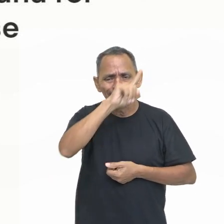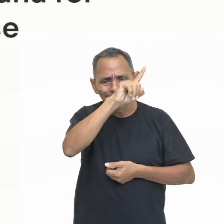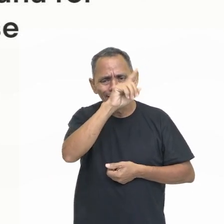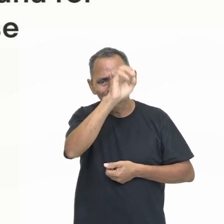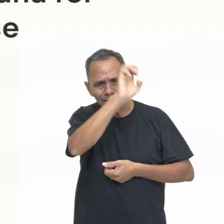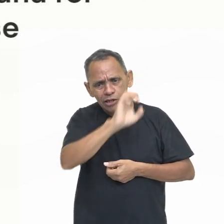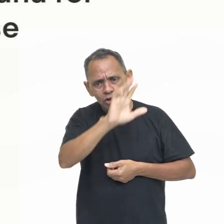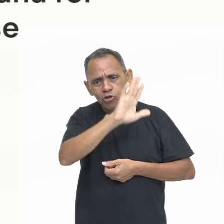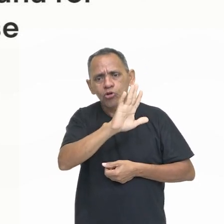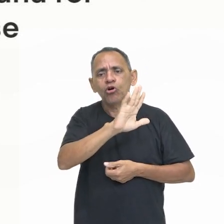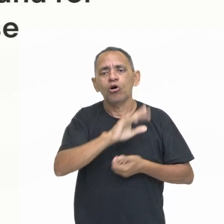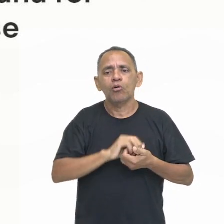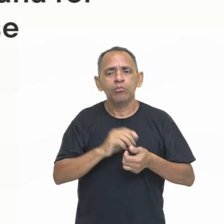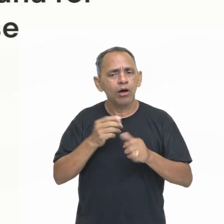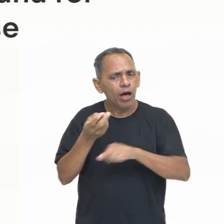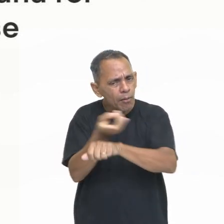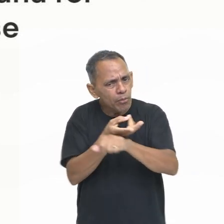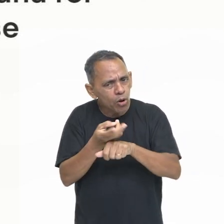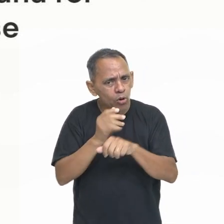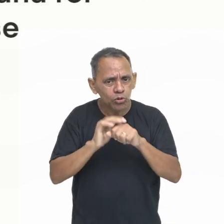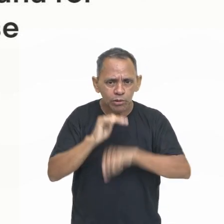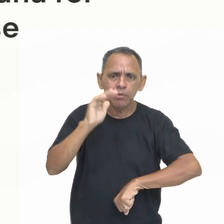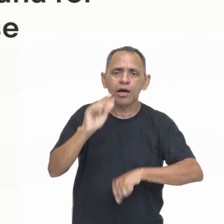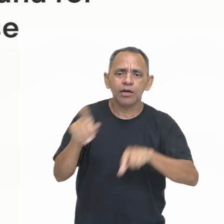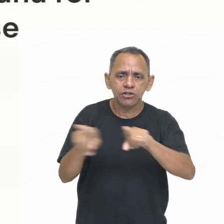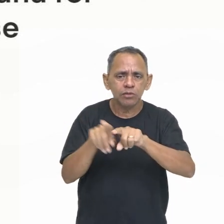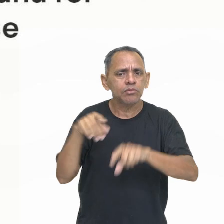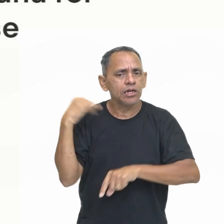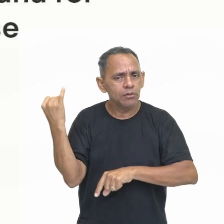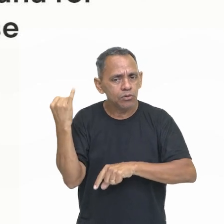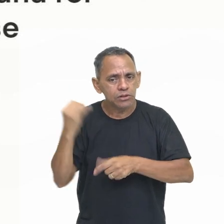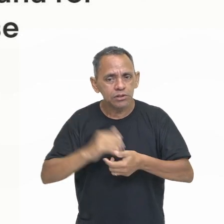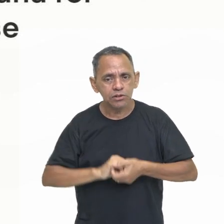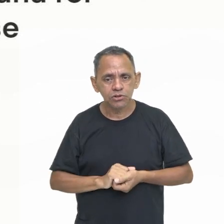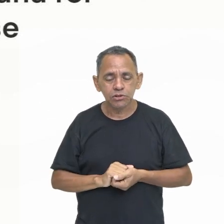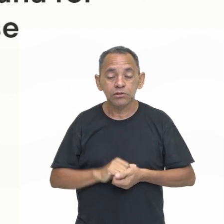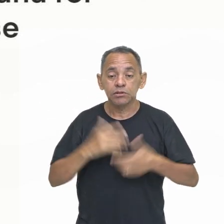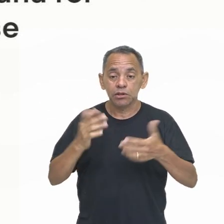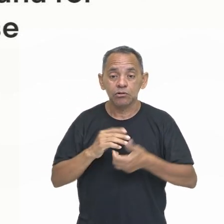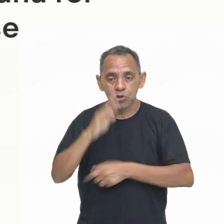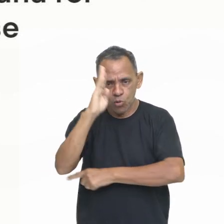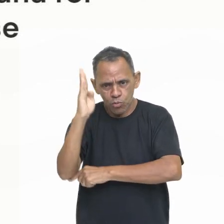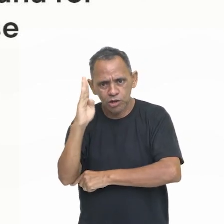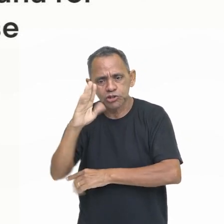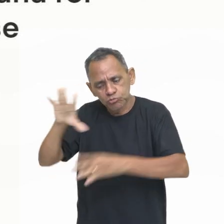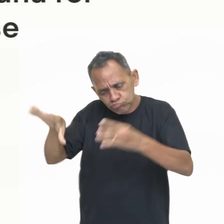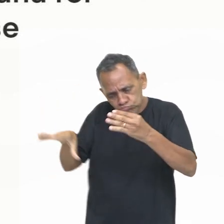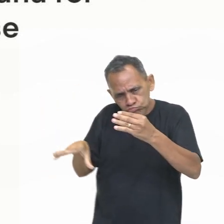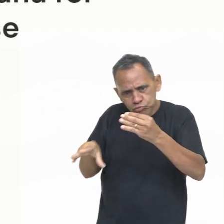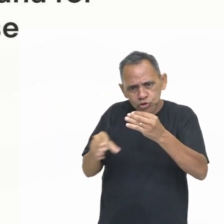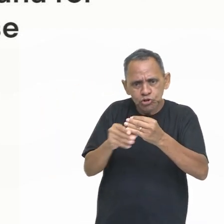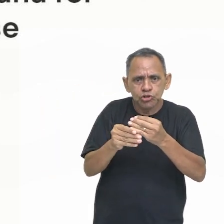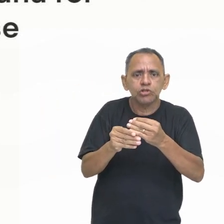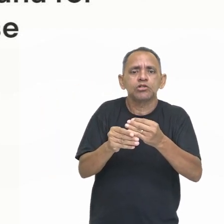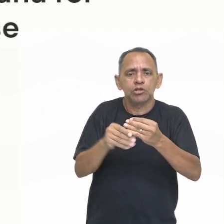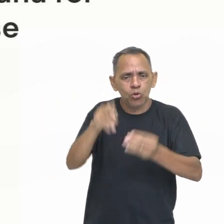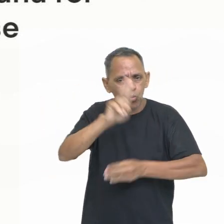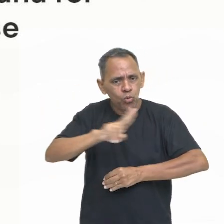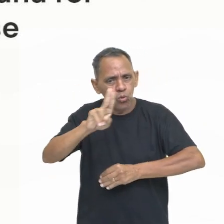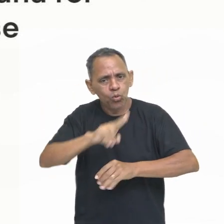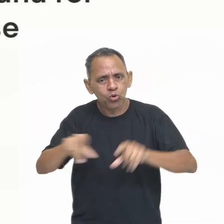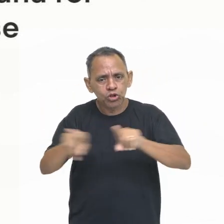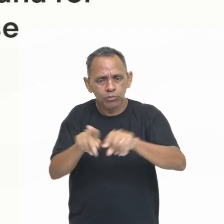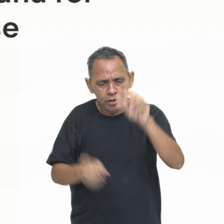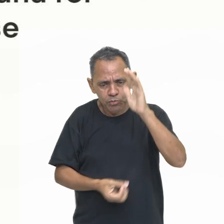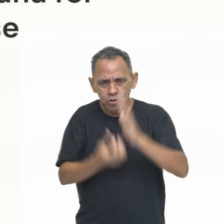ser inserido nessa demanda. Como? Produzindo, né, a